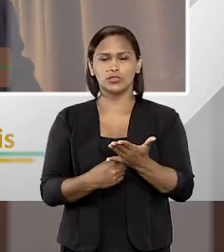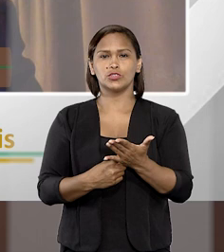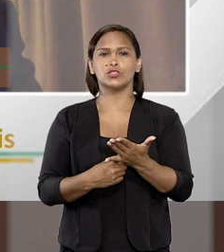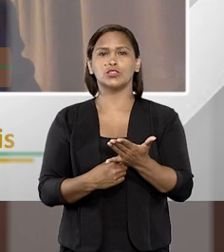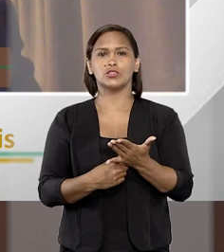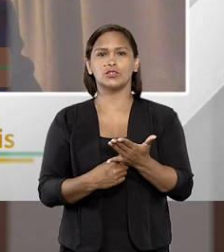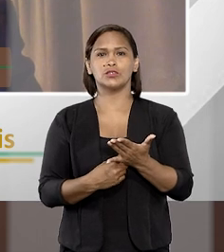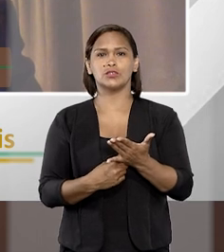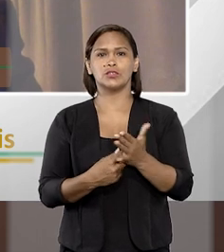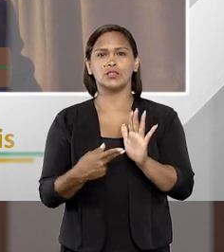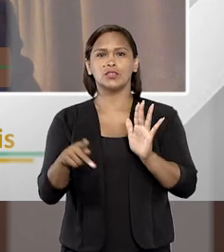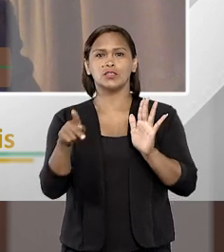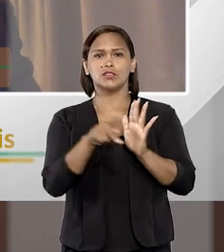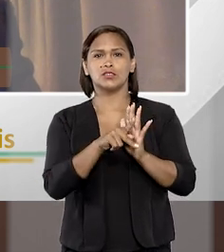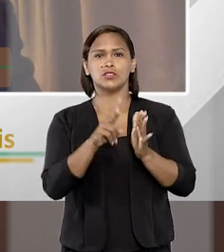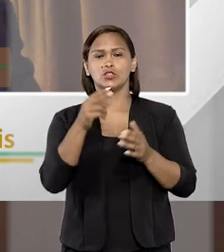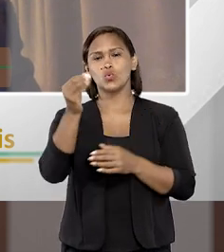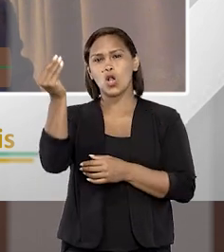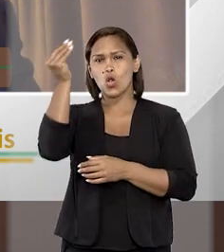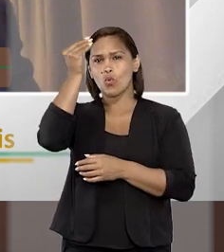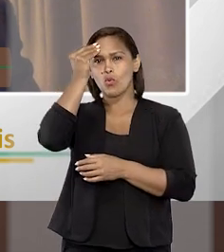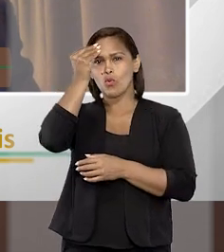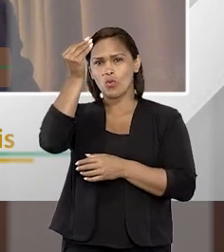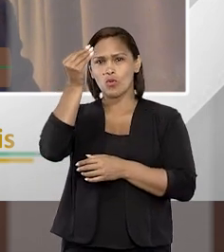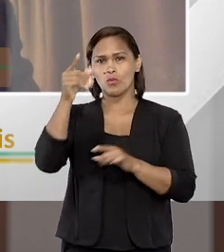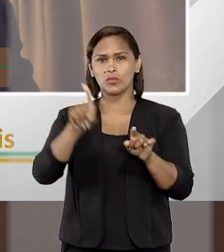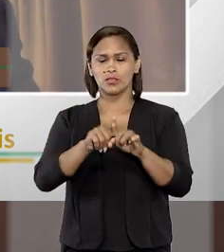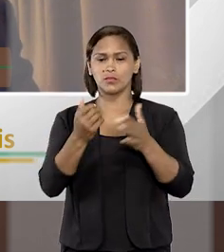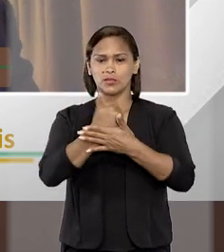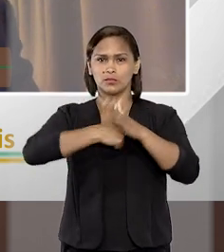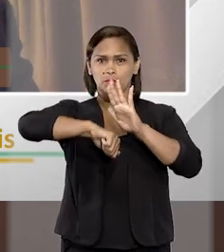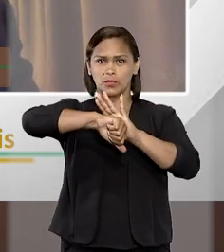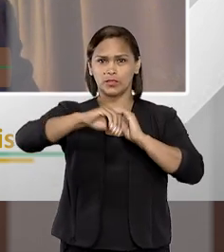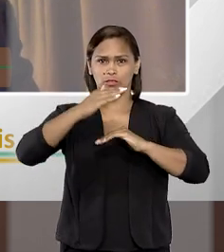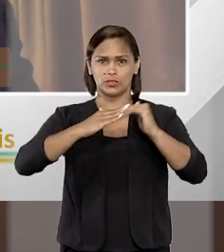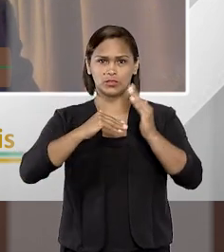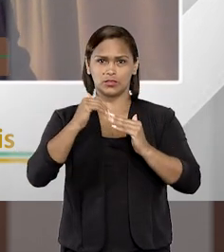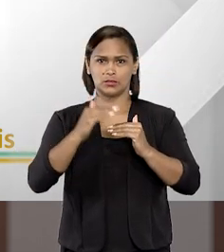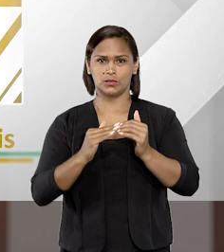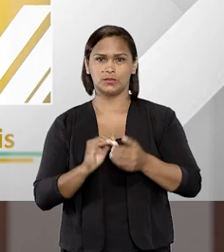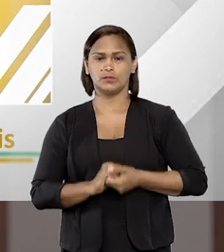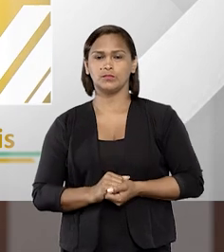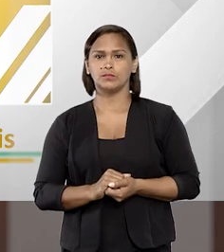respeito da sua culpabilidade a respeito de um crime